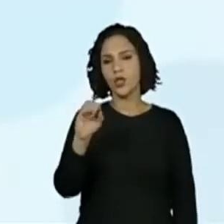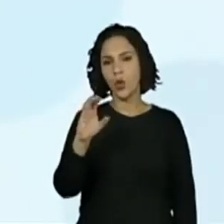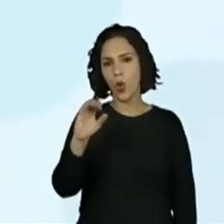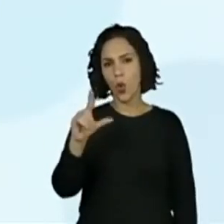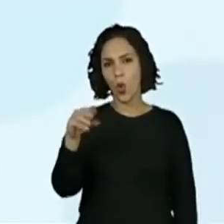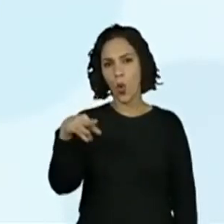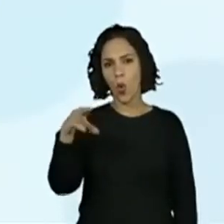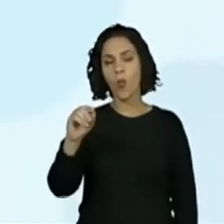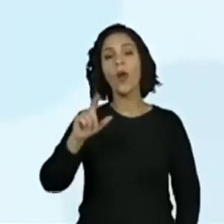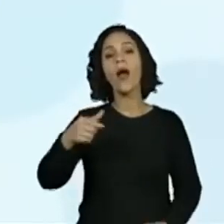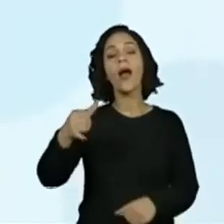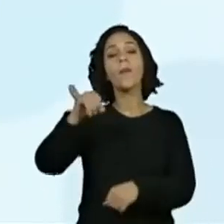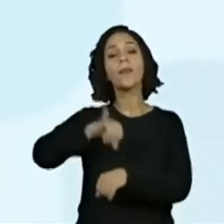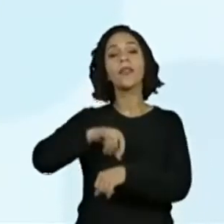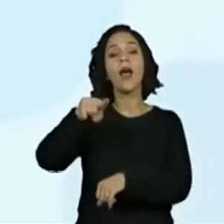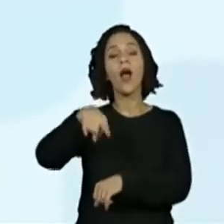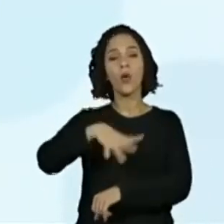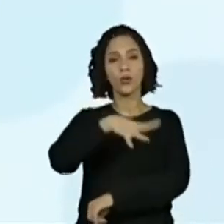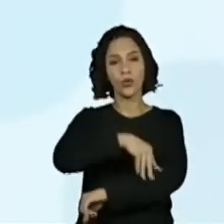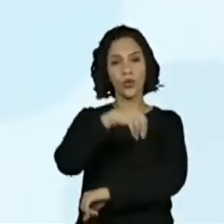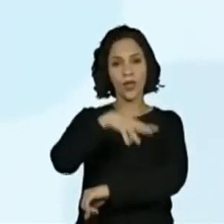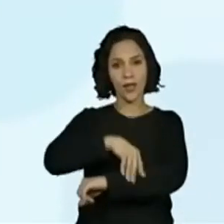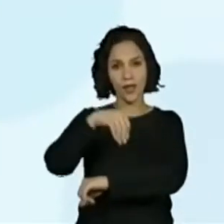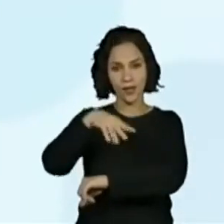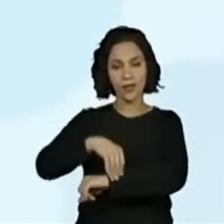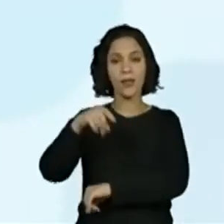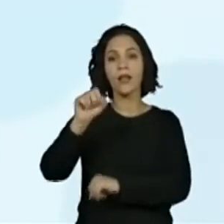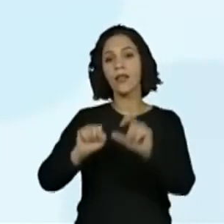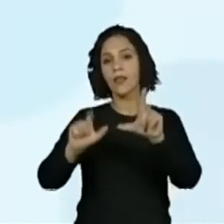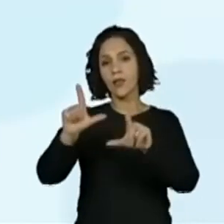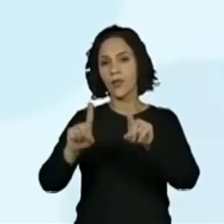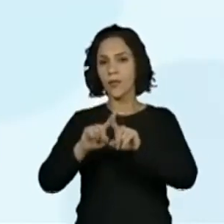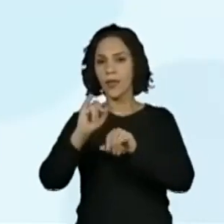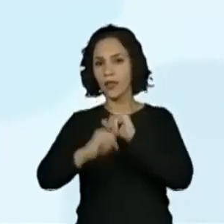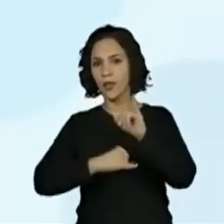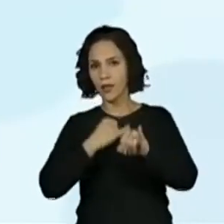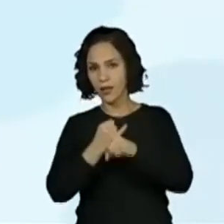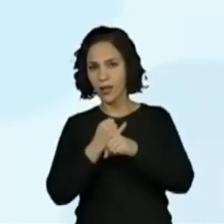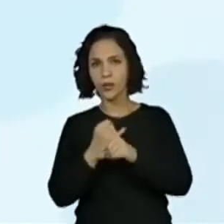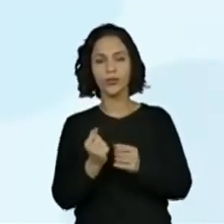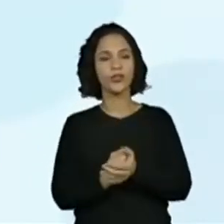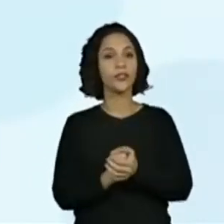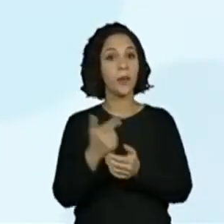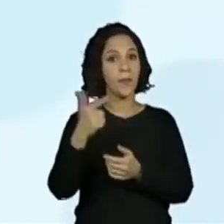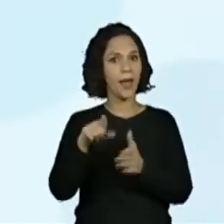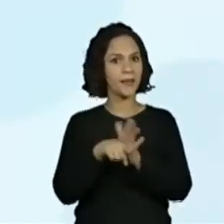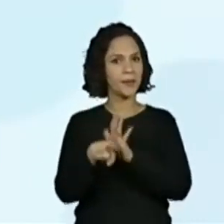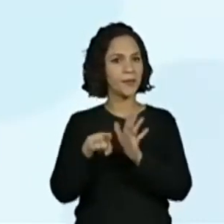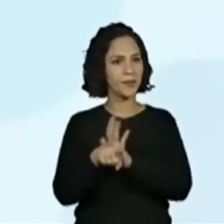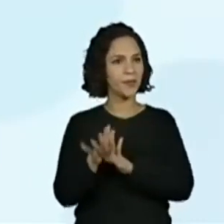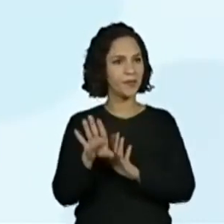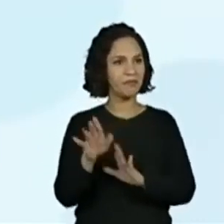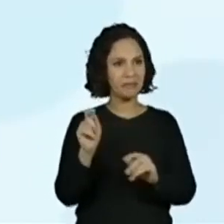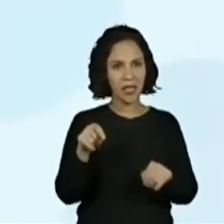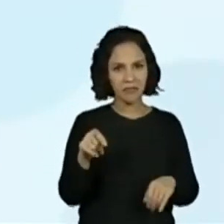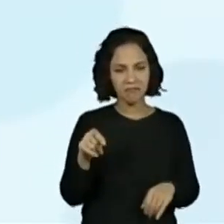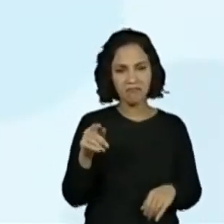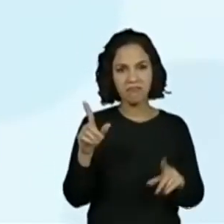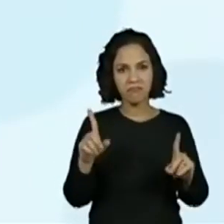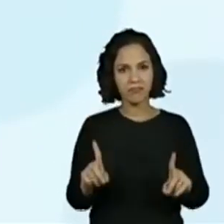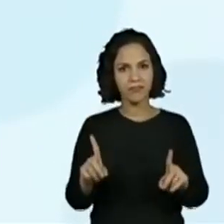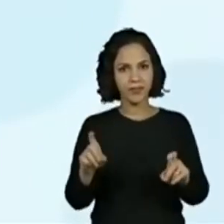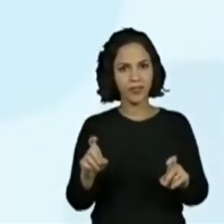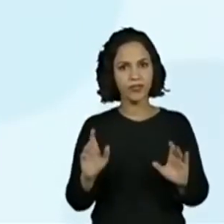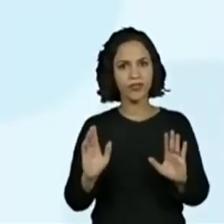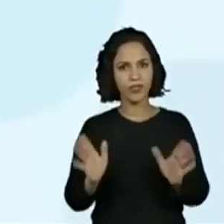da Suécia, pela televisão e internet. E aí tem mais algumas perguntinhas. Acho que deu para eles printarem. Vou